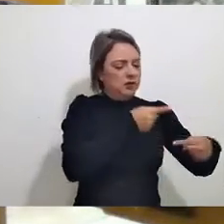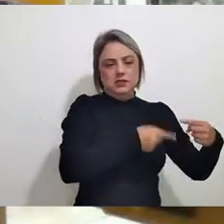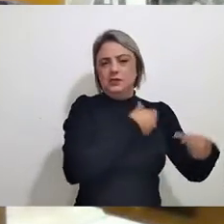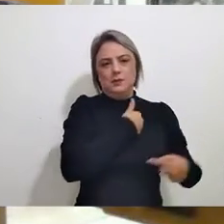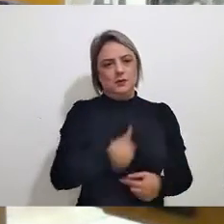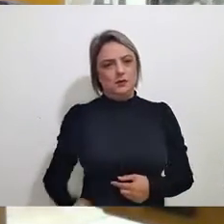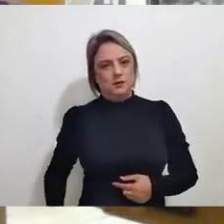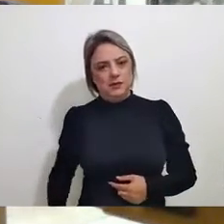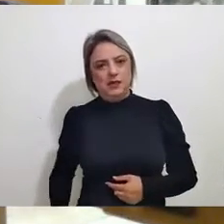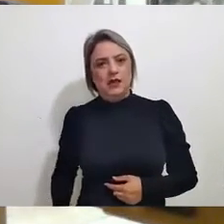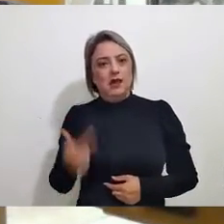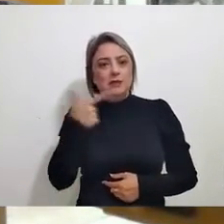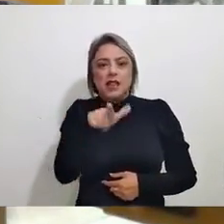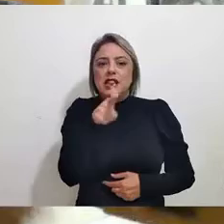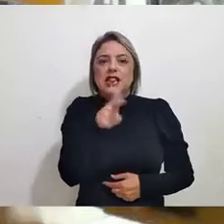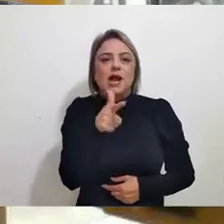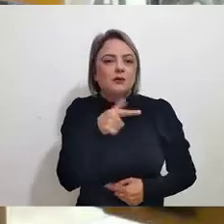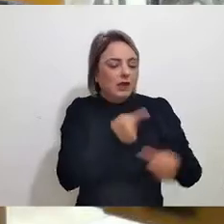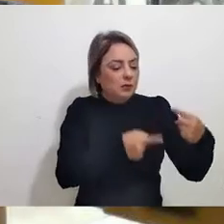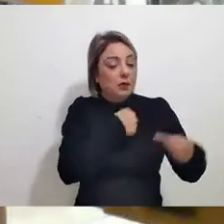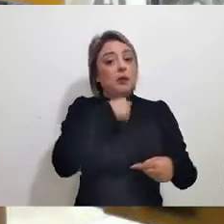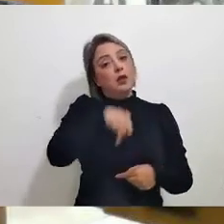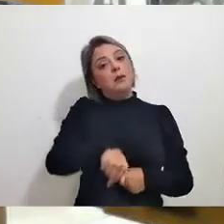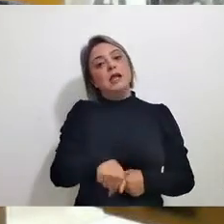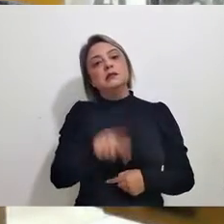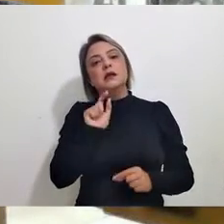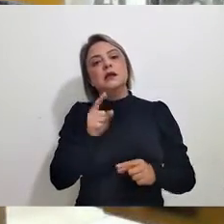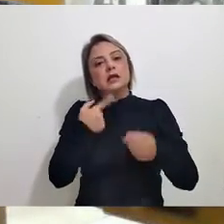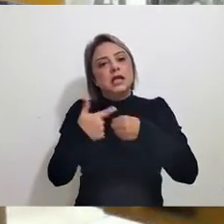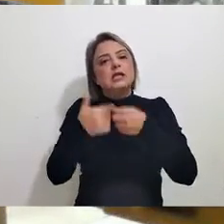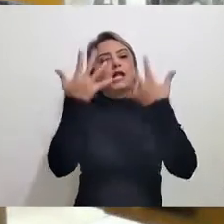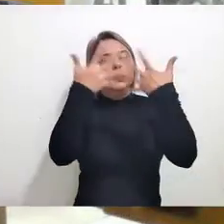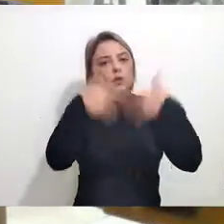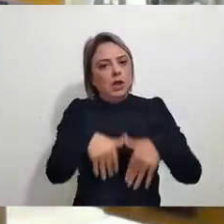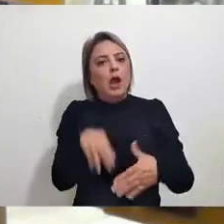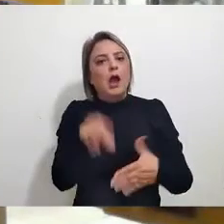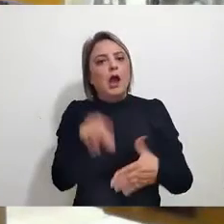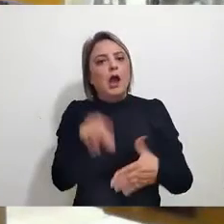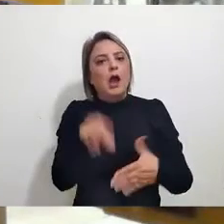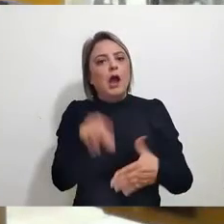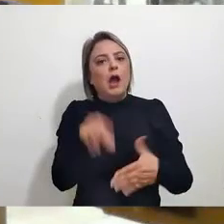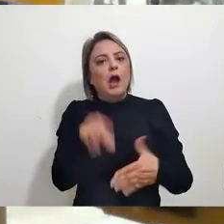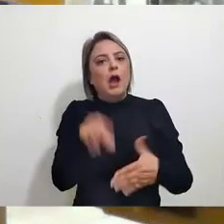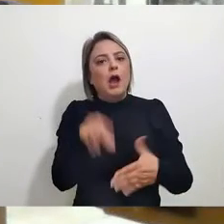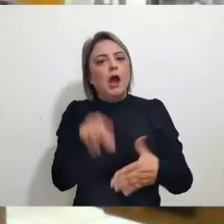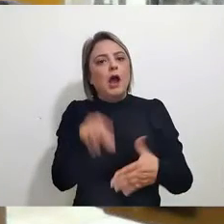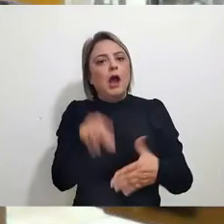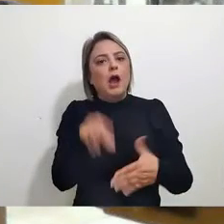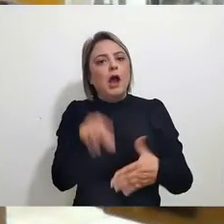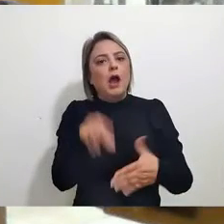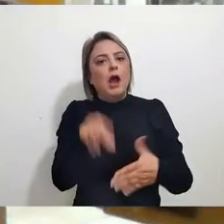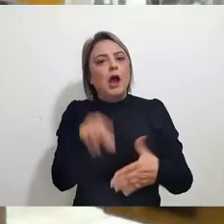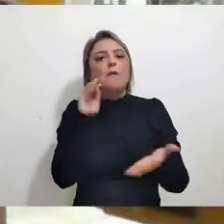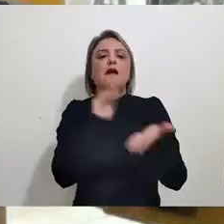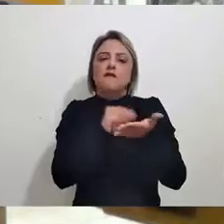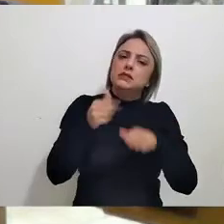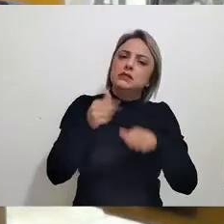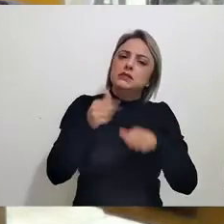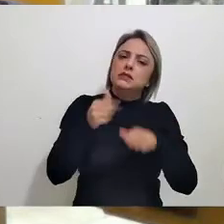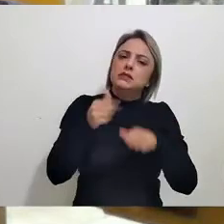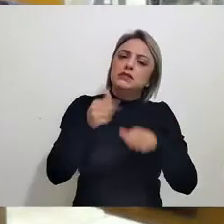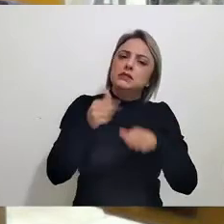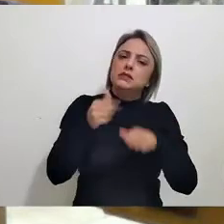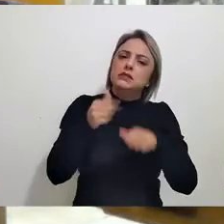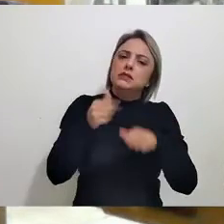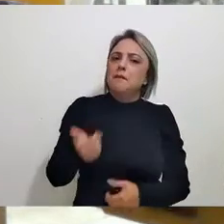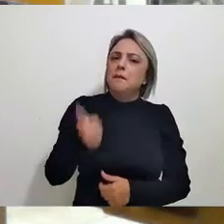Gama, é falho, a gente precisa melhorar e a gente precisa cada dia cobrar mais dos nossos governantes, que infelizmente ainda